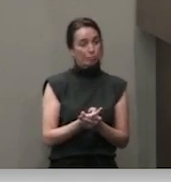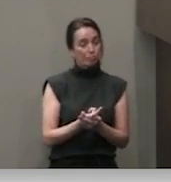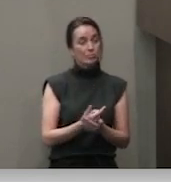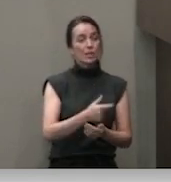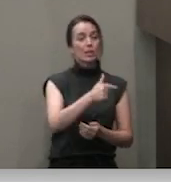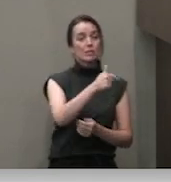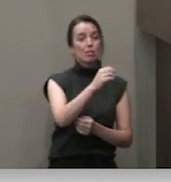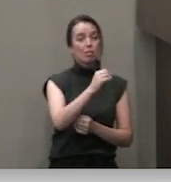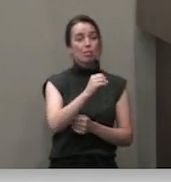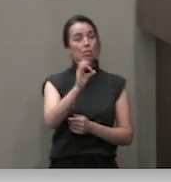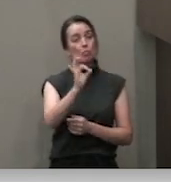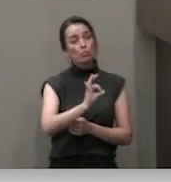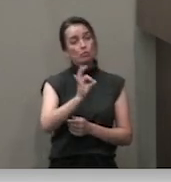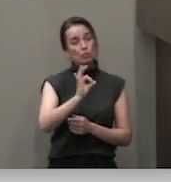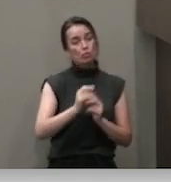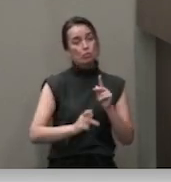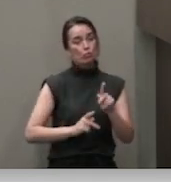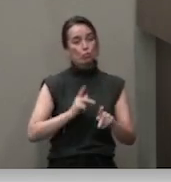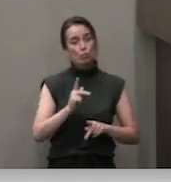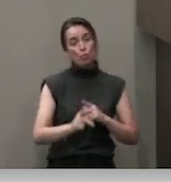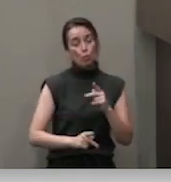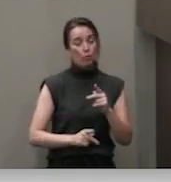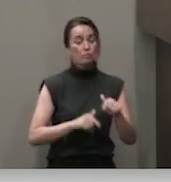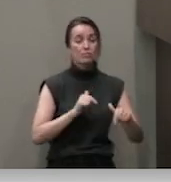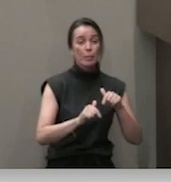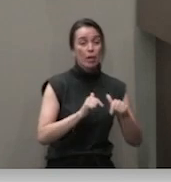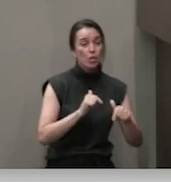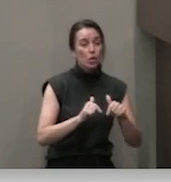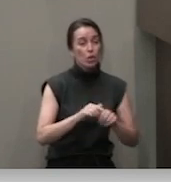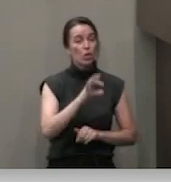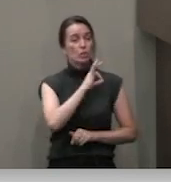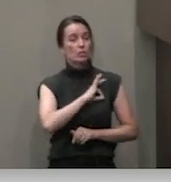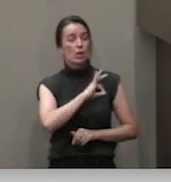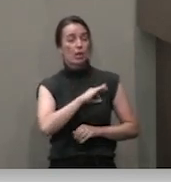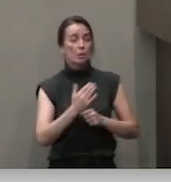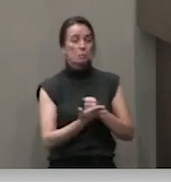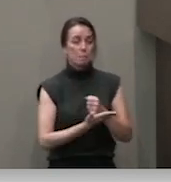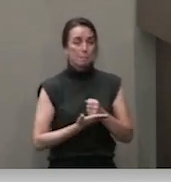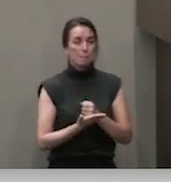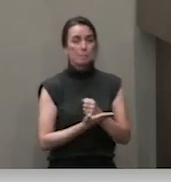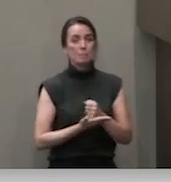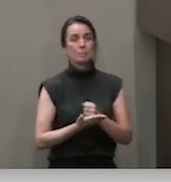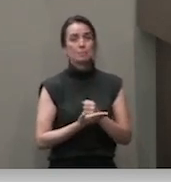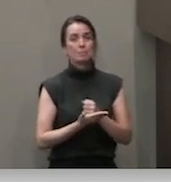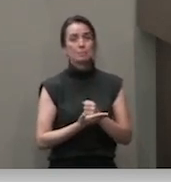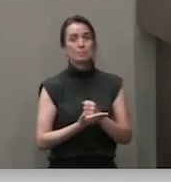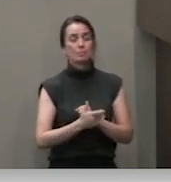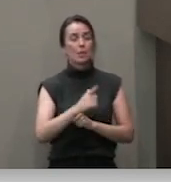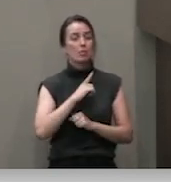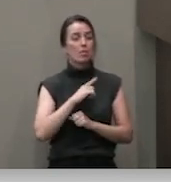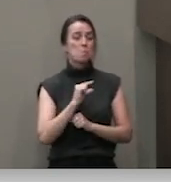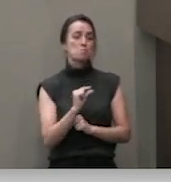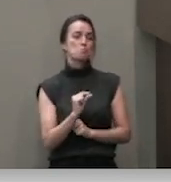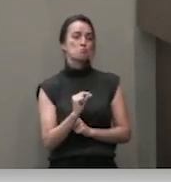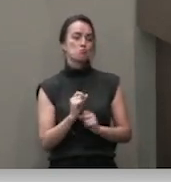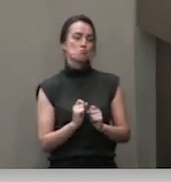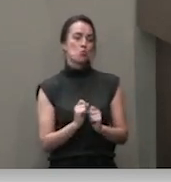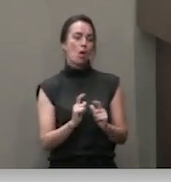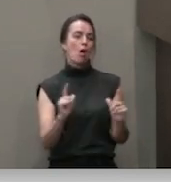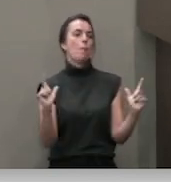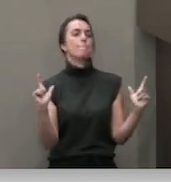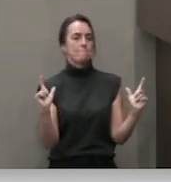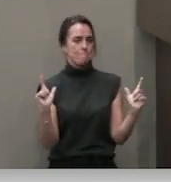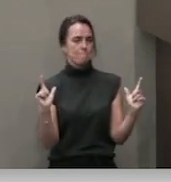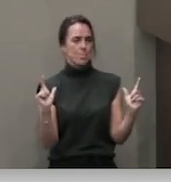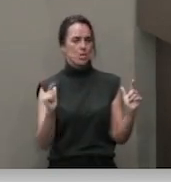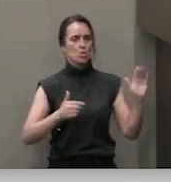70% da população que é trabalhadora salário mínimo já vai ter ter um mínimo de aumento que seria isso que era prometido